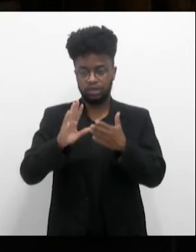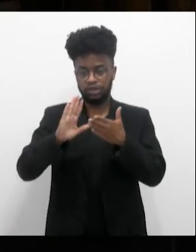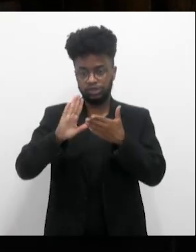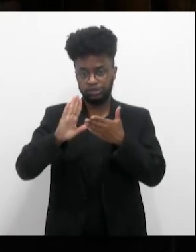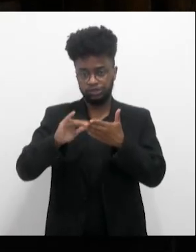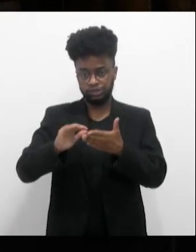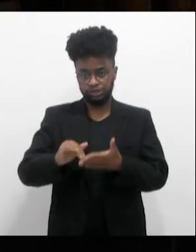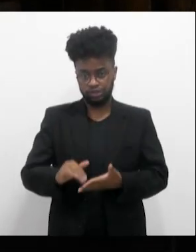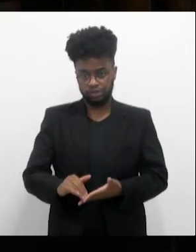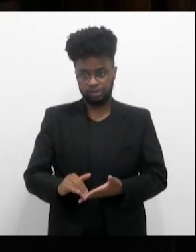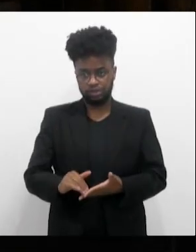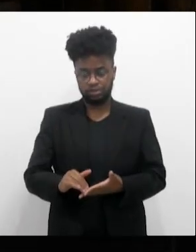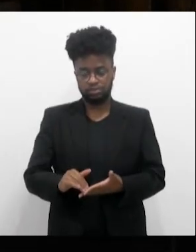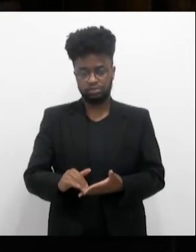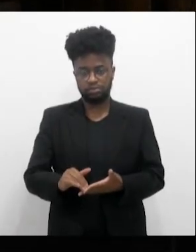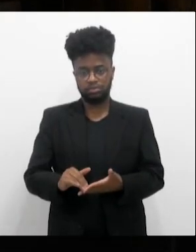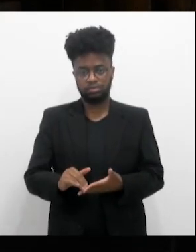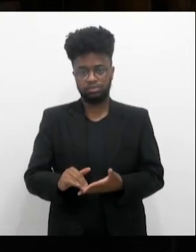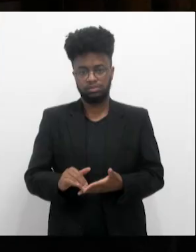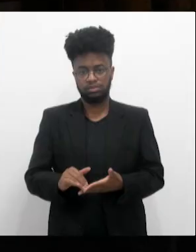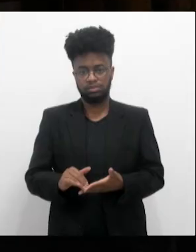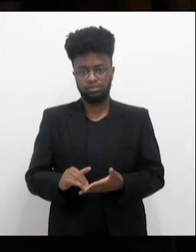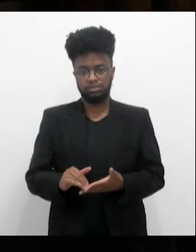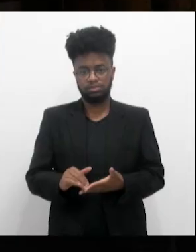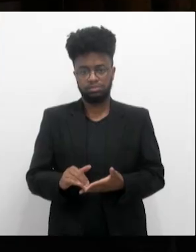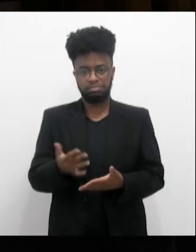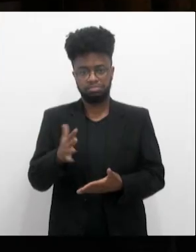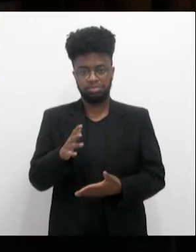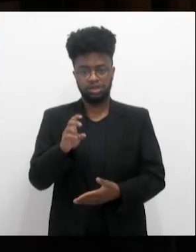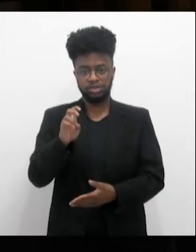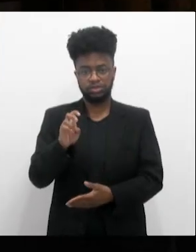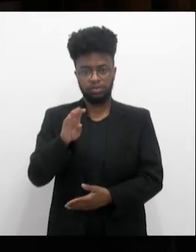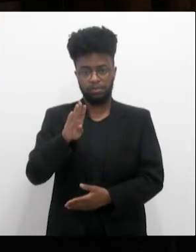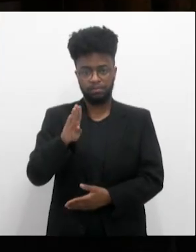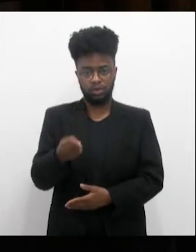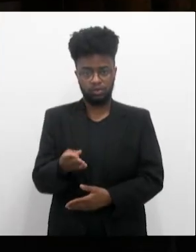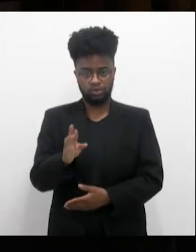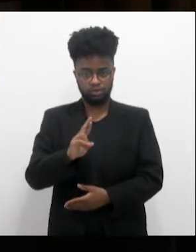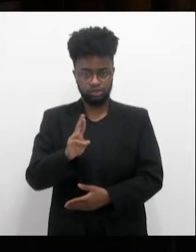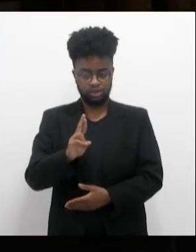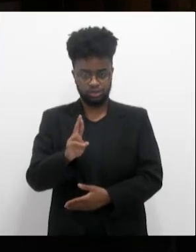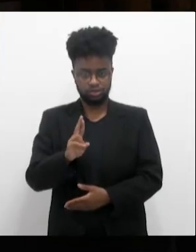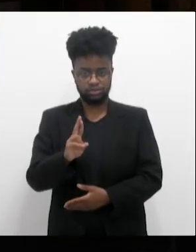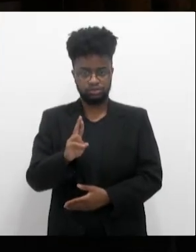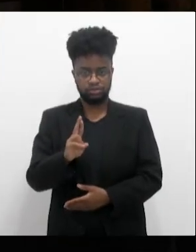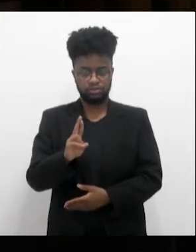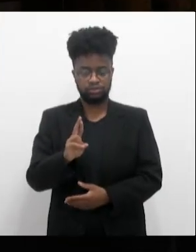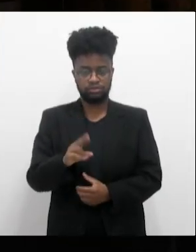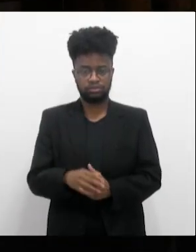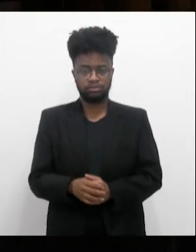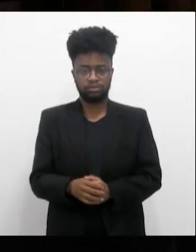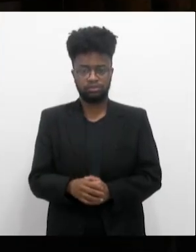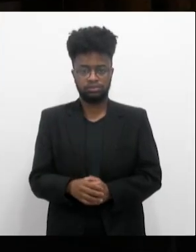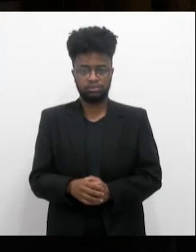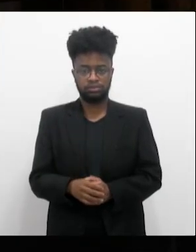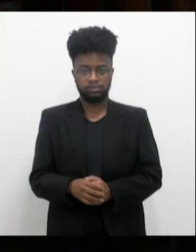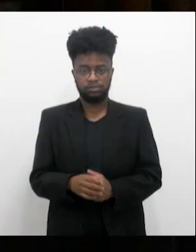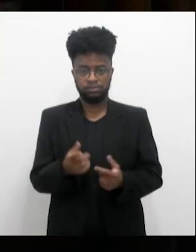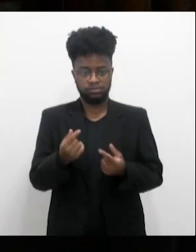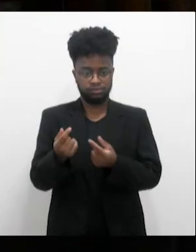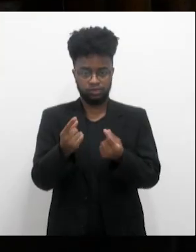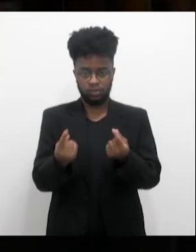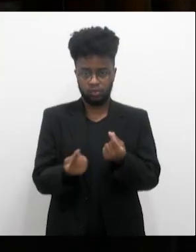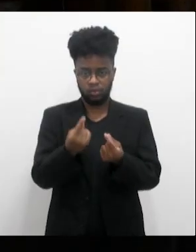retirar algo como 5 bilhões de reais do Fundo Único do